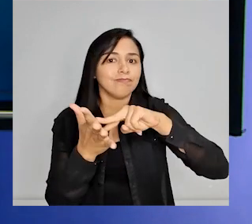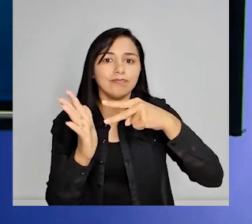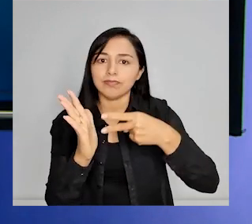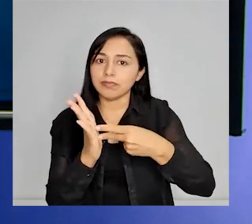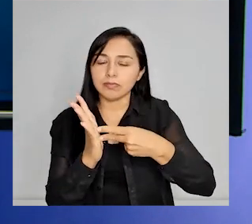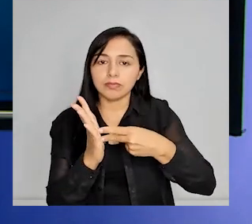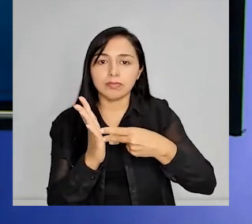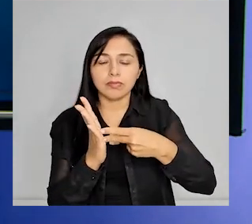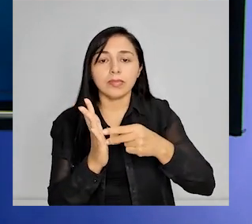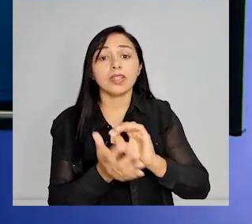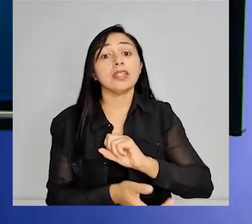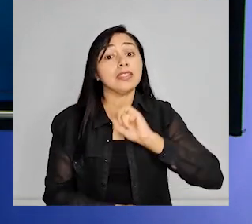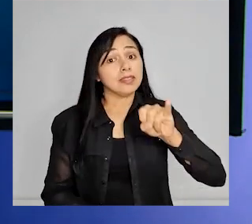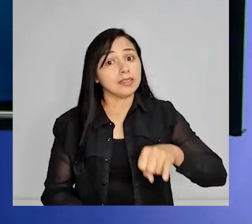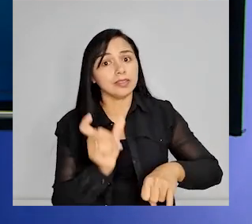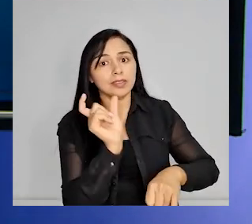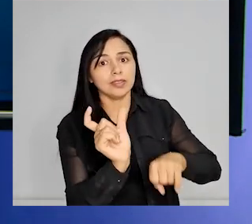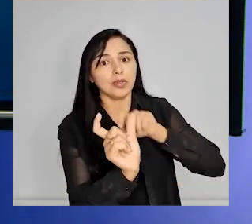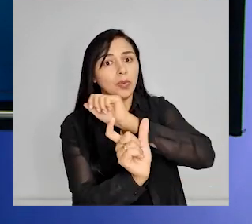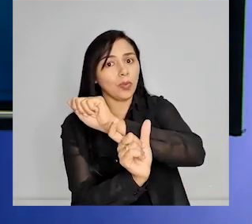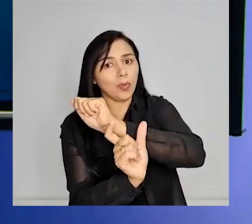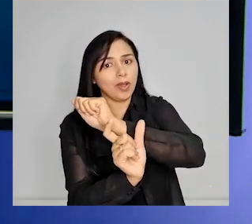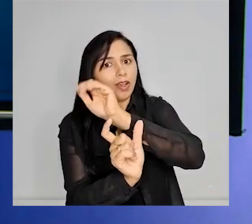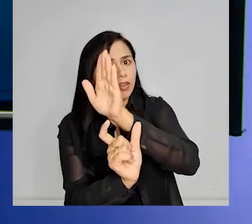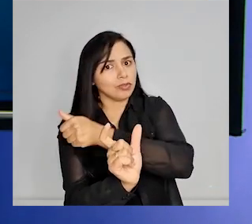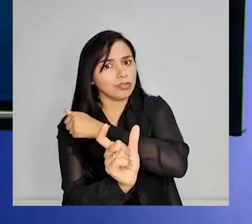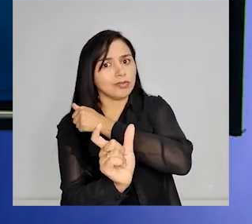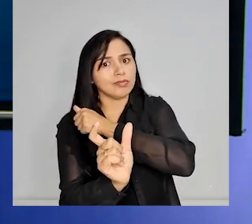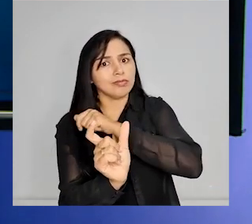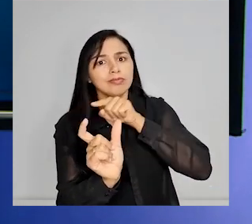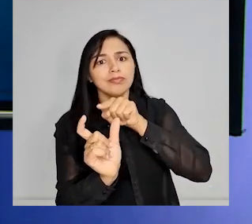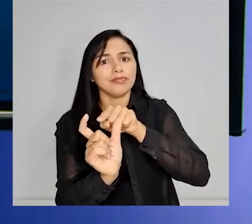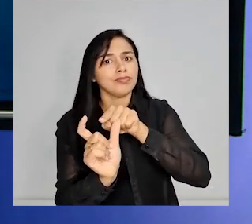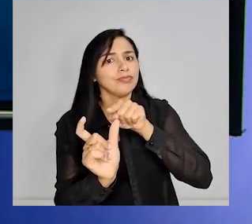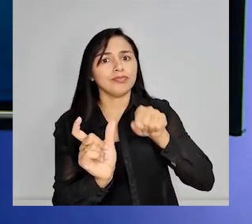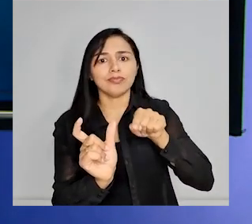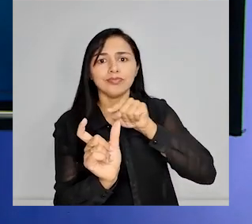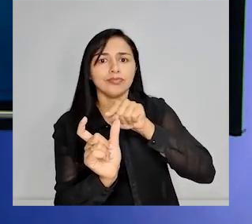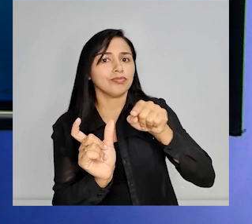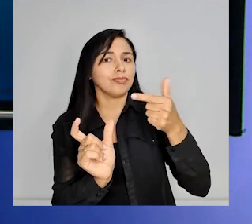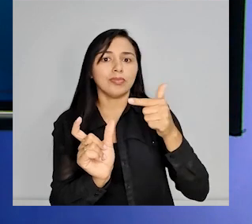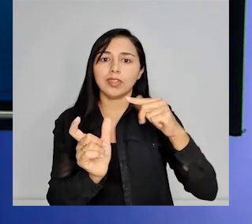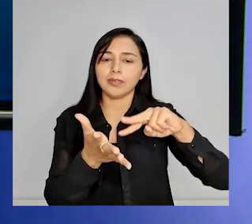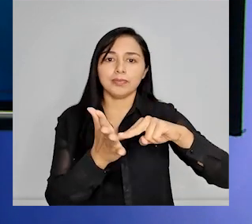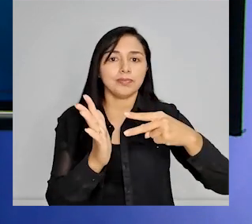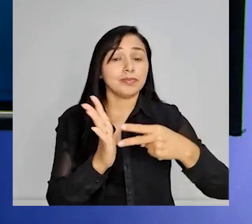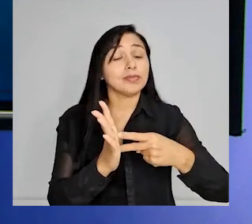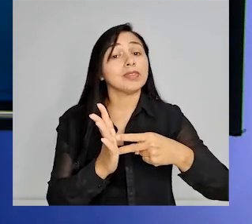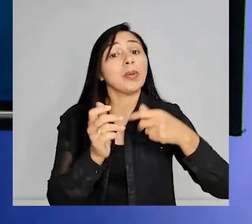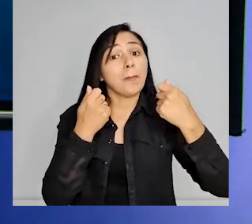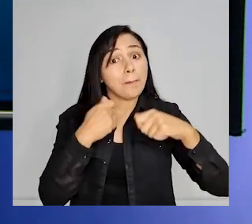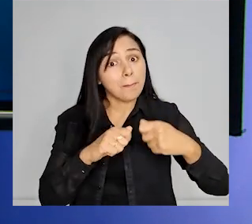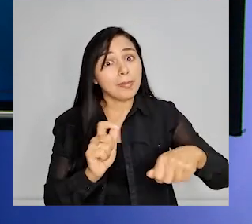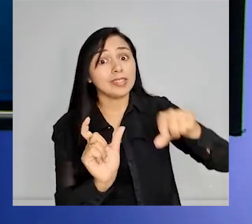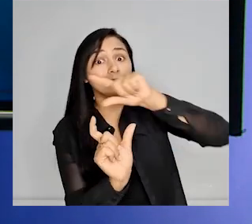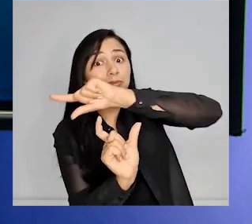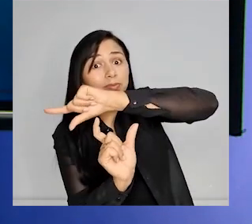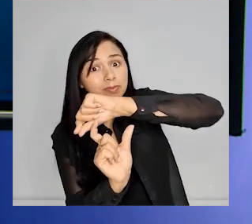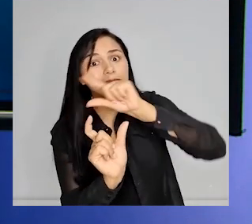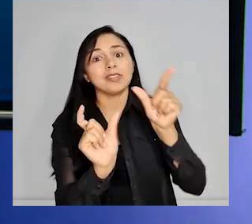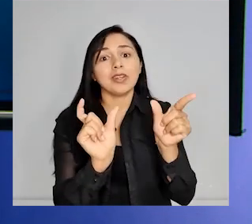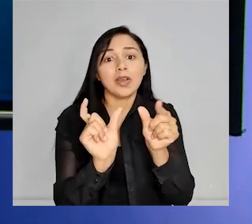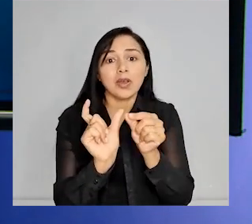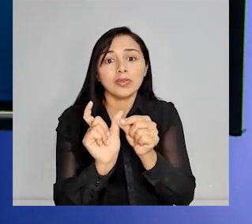eles só funcionam em conjunto, pois não existe a palavra anoitecer e nem existe a palavra à noite junta,